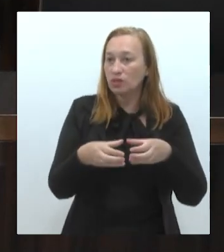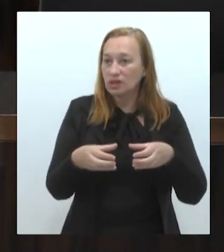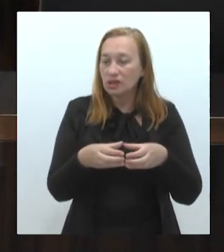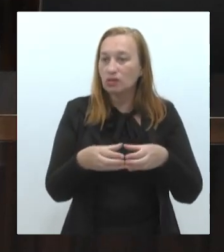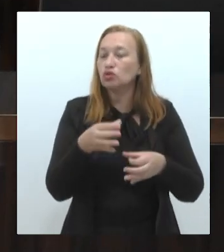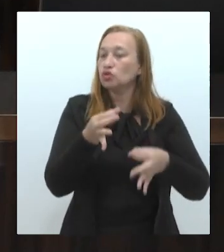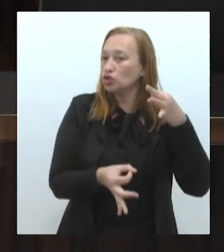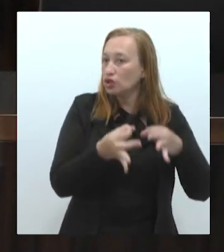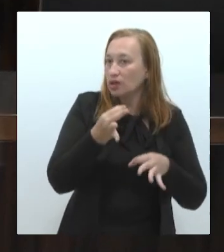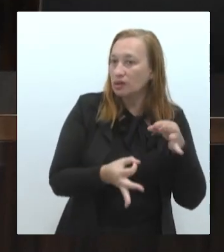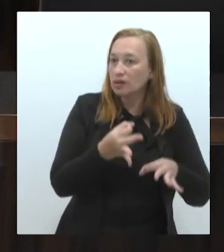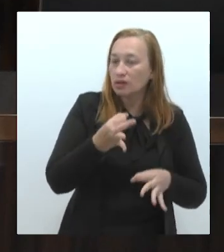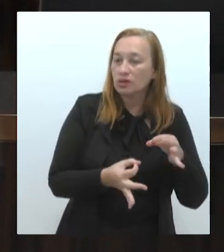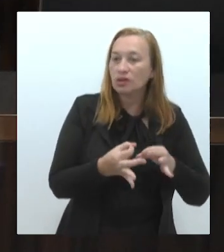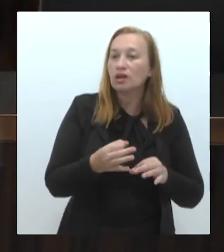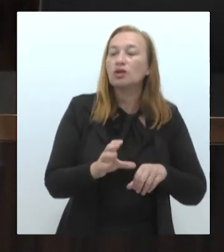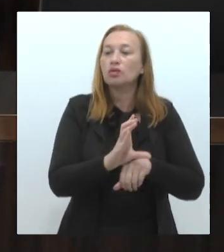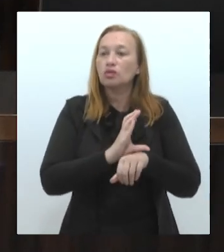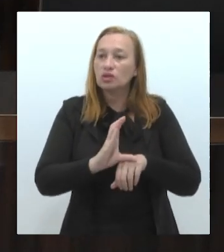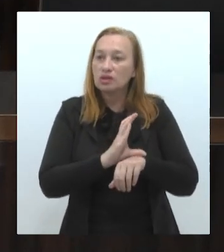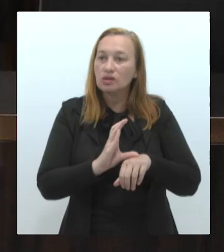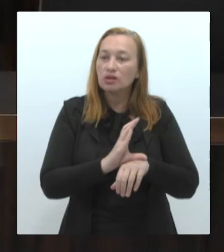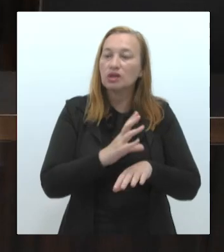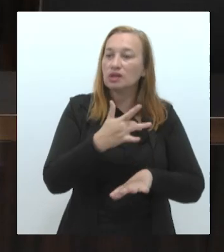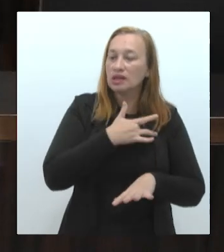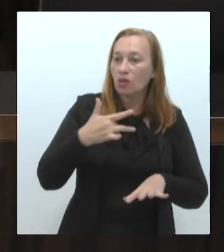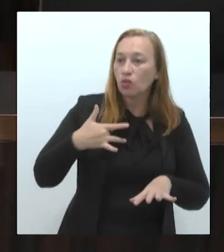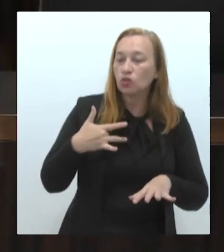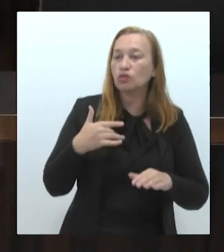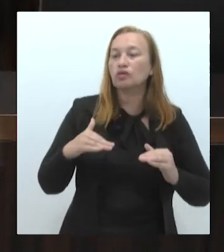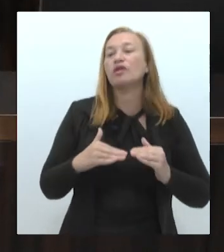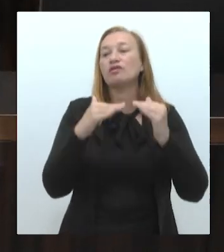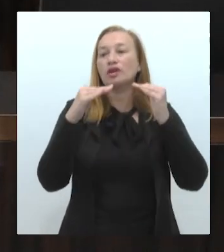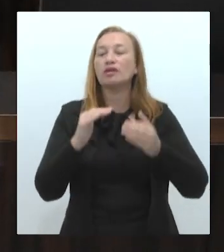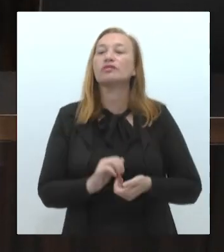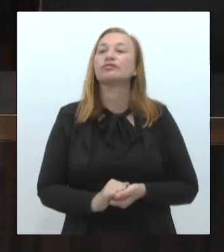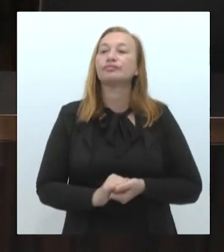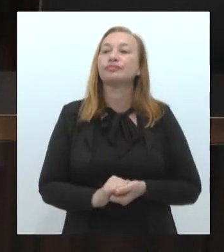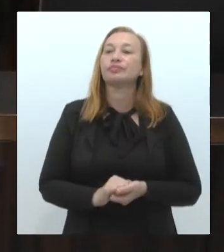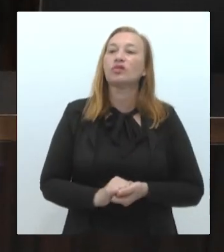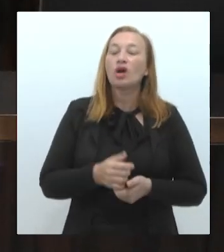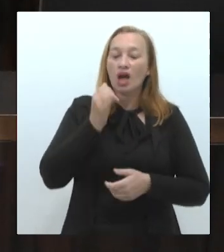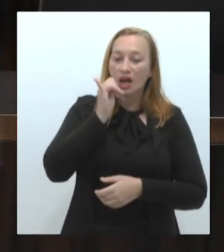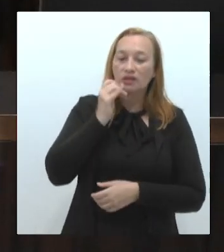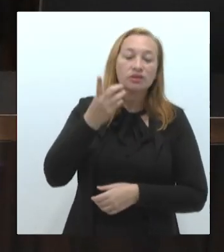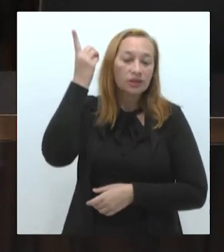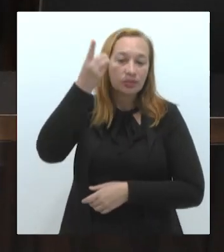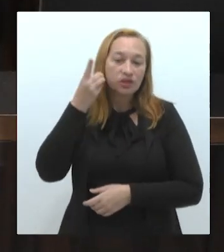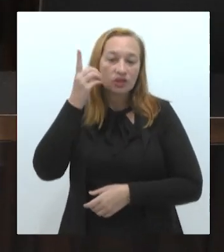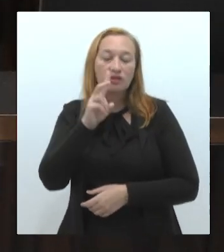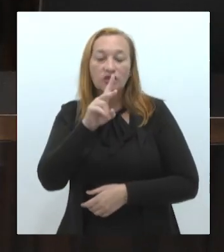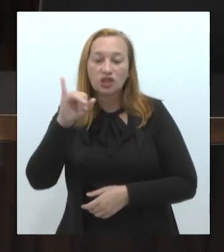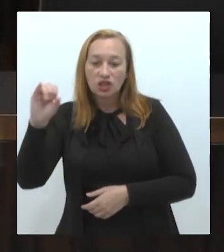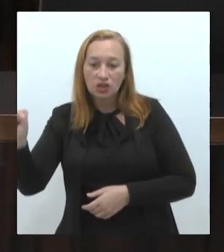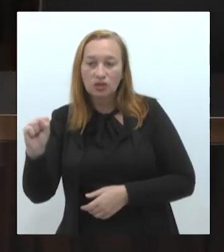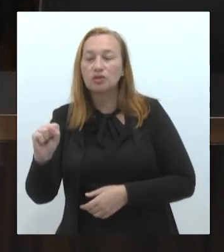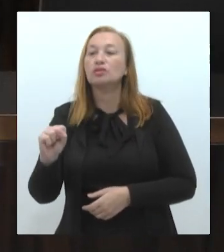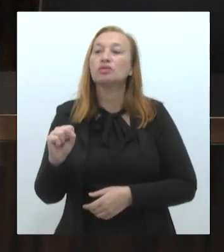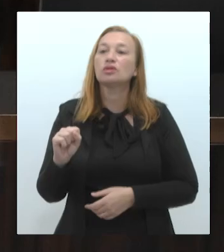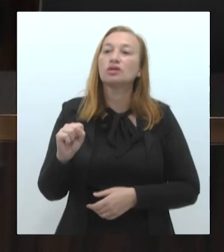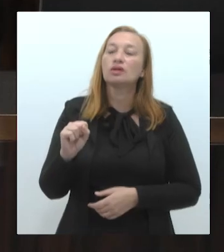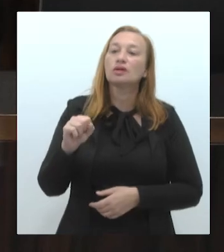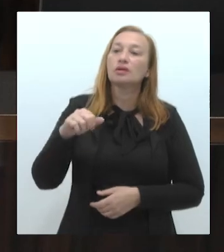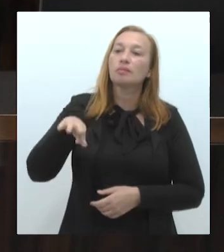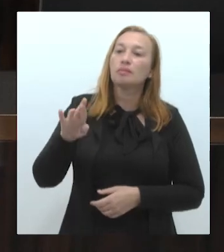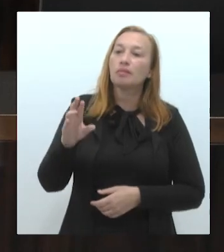de Constituição e Justiça pela constitucionalidade de saúde, favorável. Relatores, deputados Vinícius Cozolino e